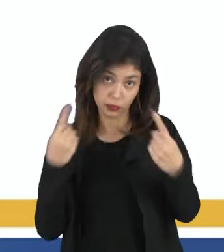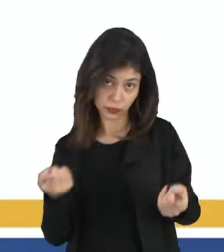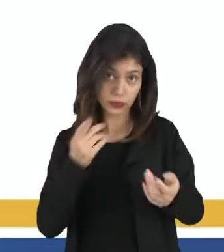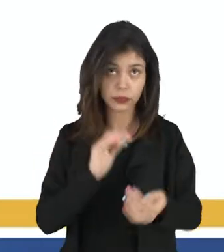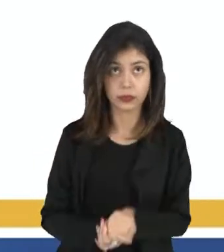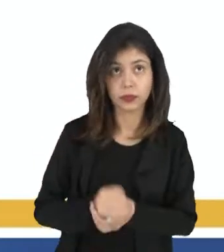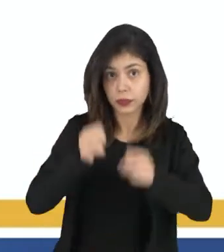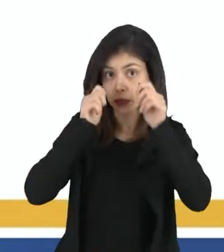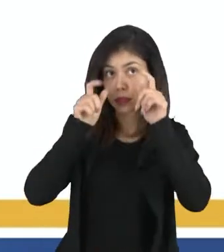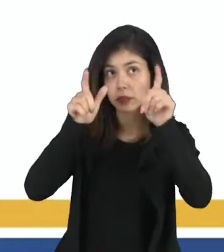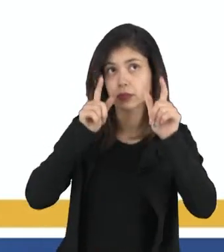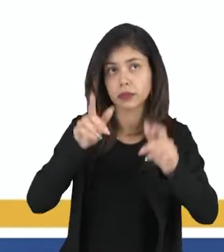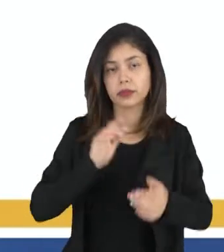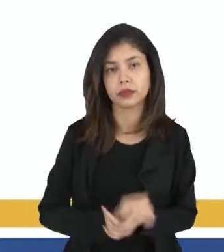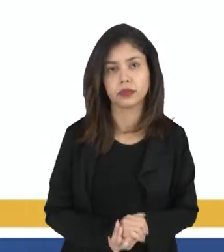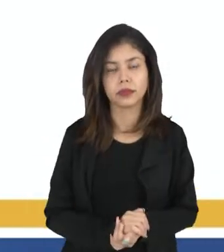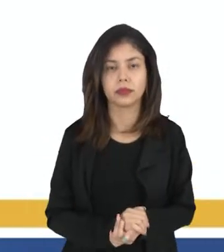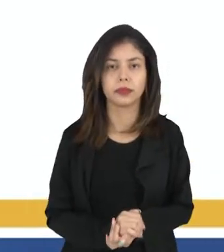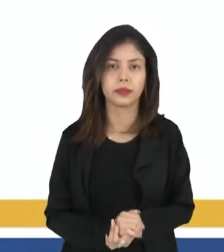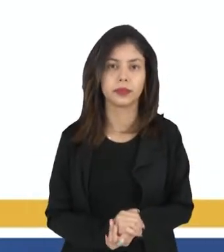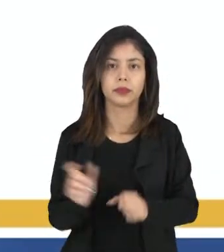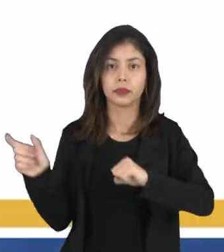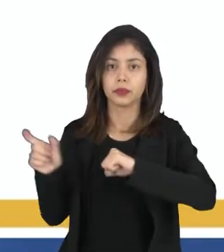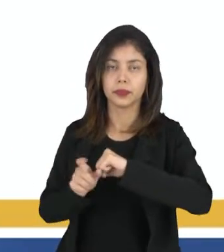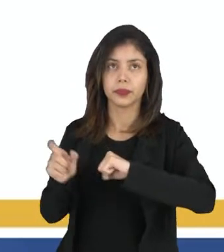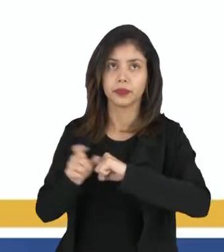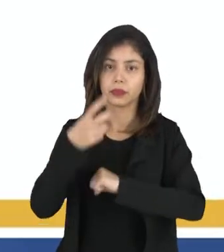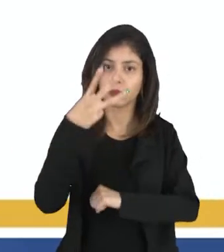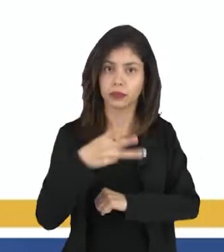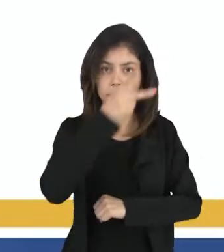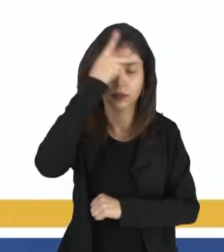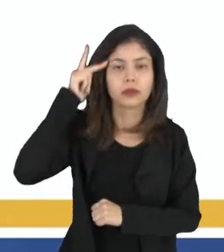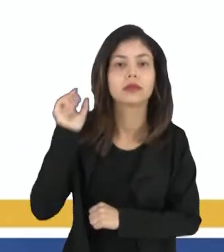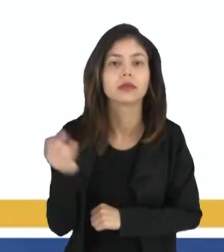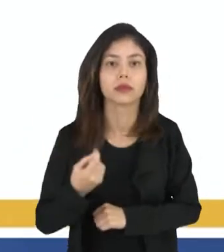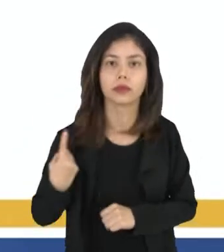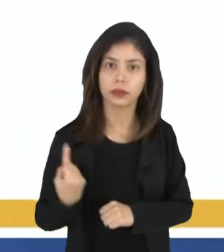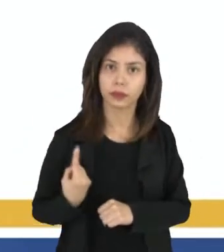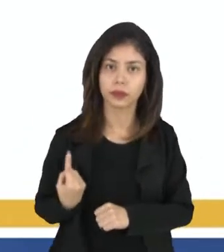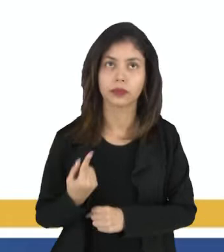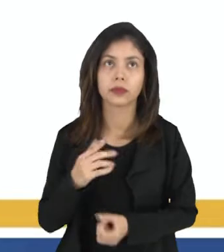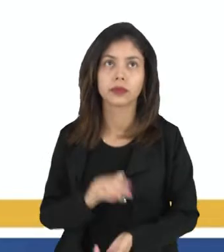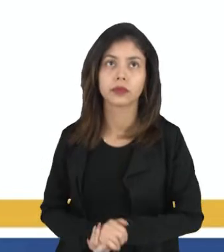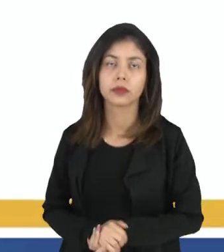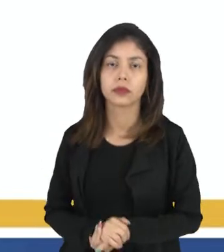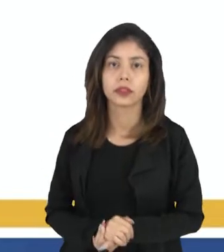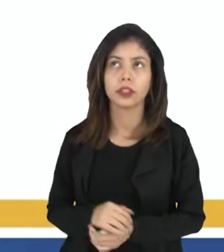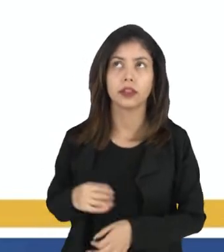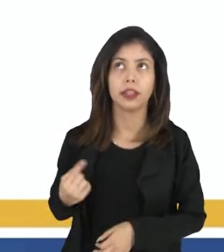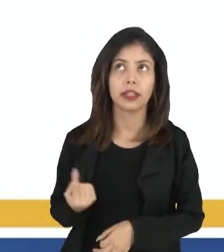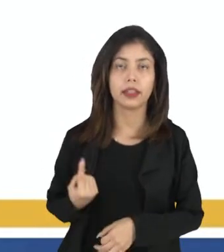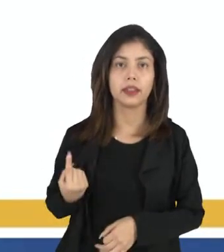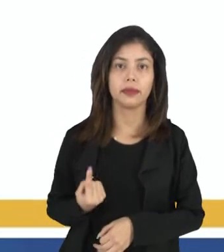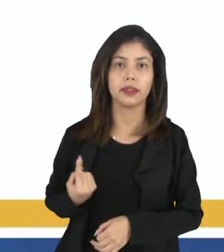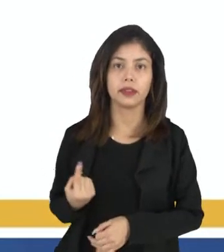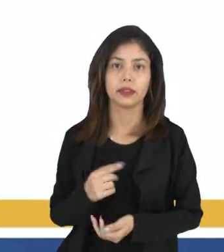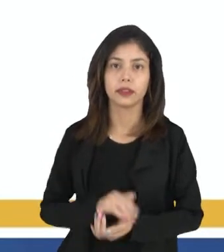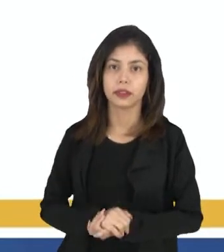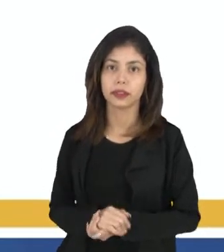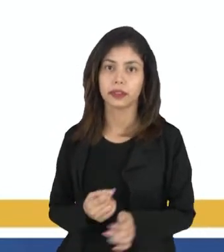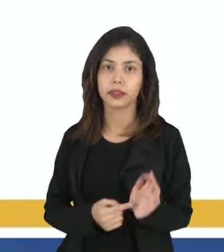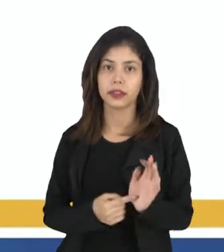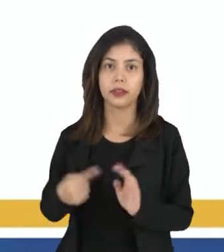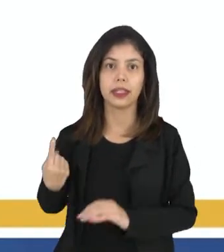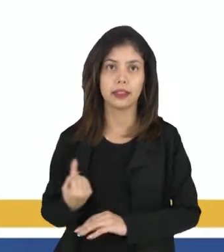Mas atenção para sujeitos na terceira pessoa do singular, que são esses aí que eu destaquei de azul,